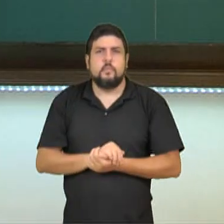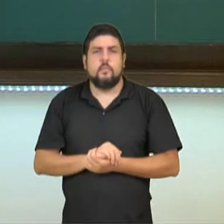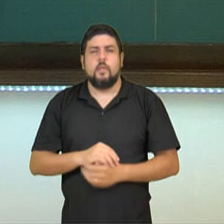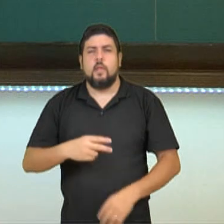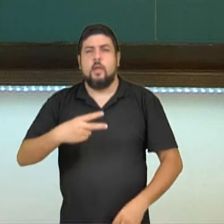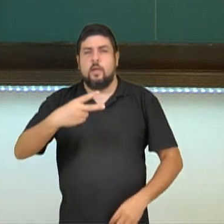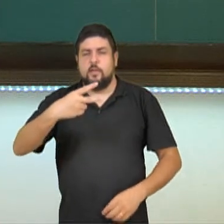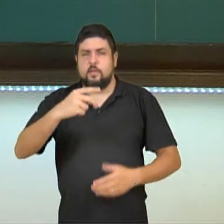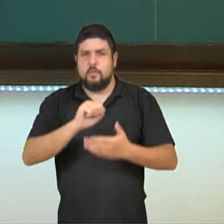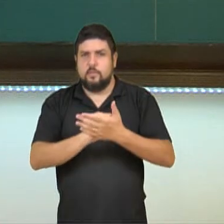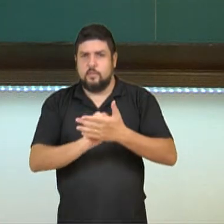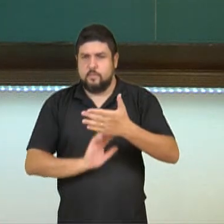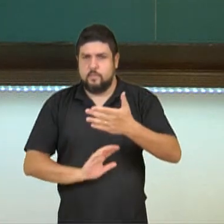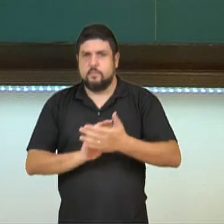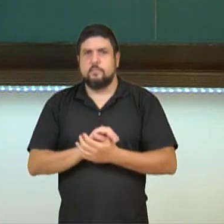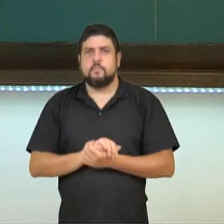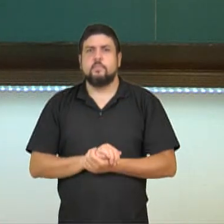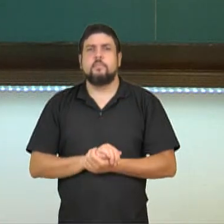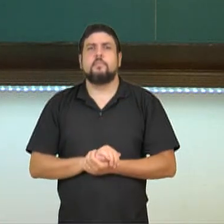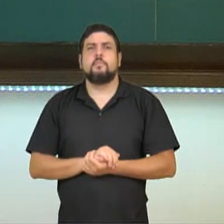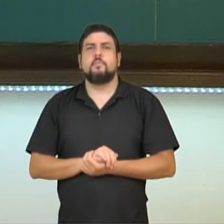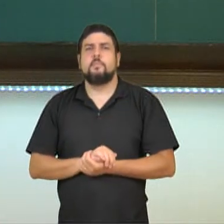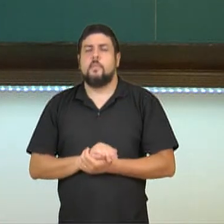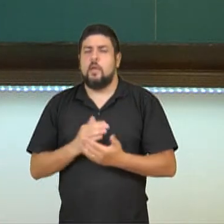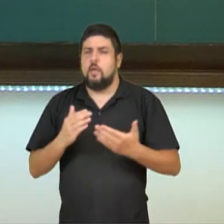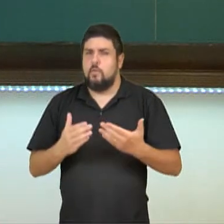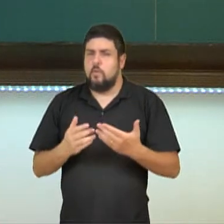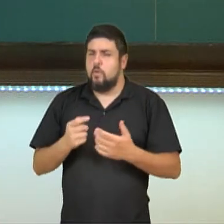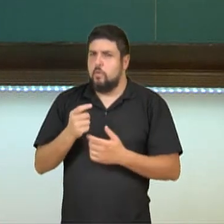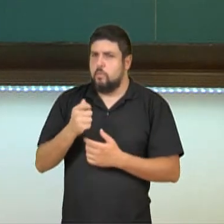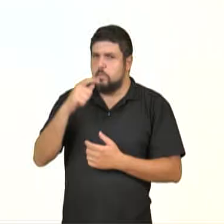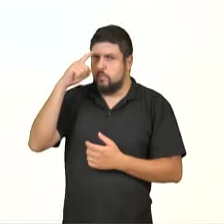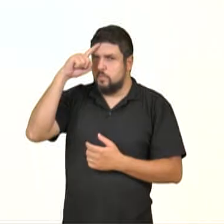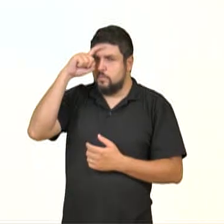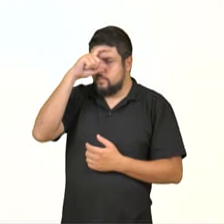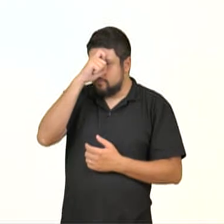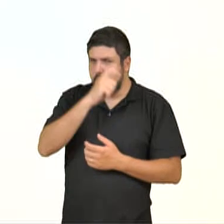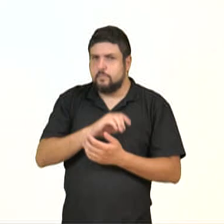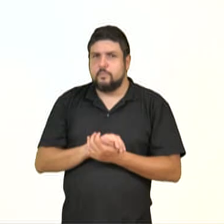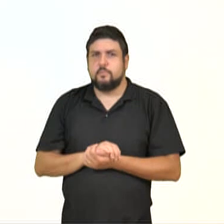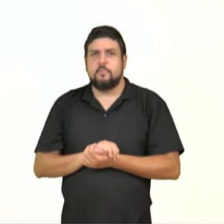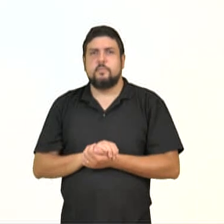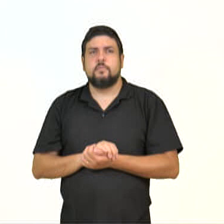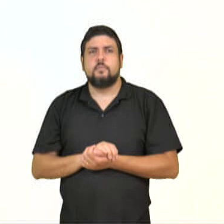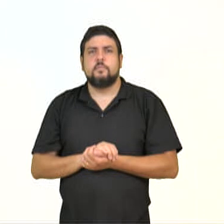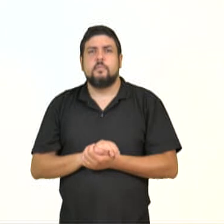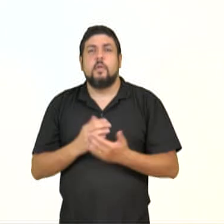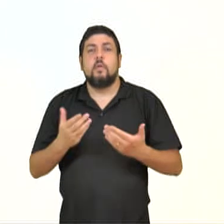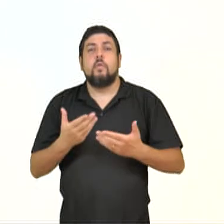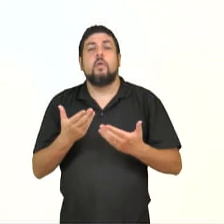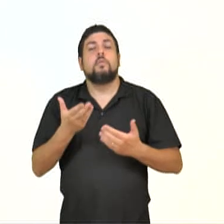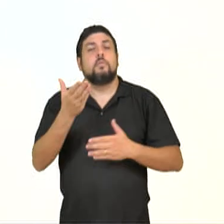dando continuidade para o nosso primeiro. Vamos dificultar um pouquinho o primeiro exercício. Agora